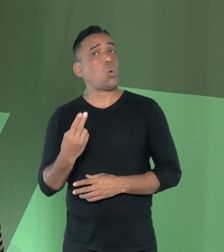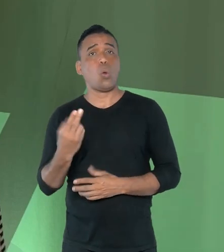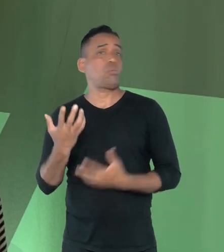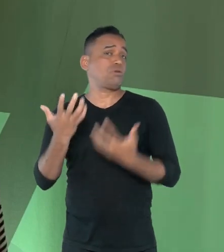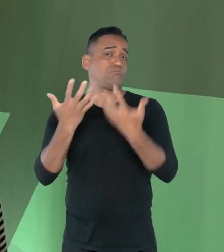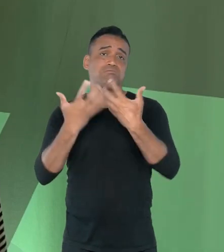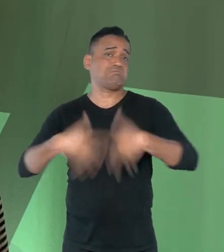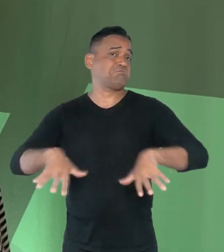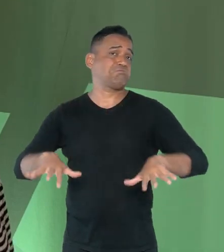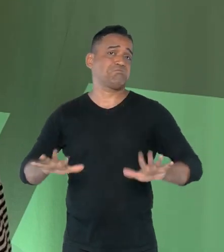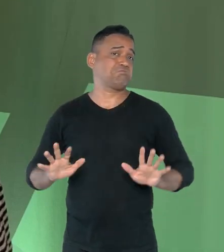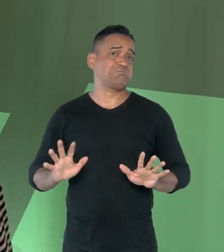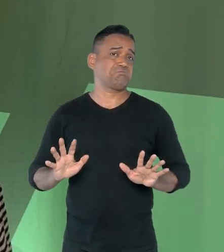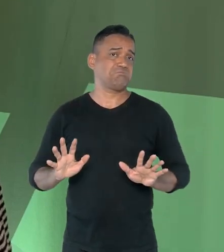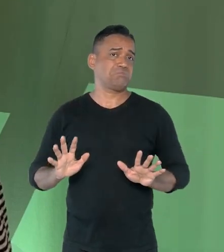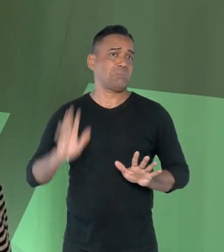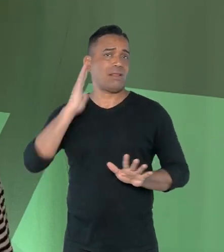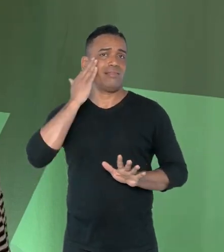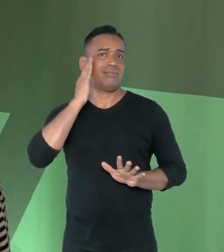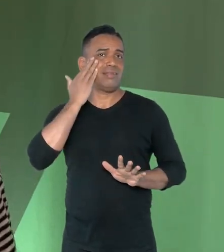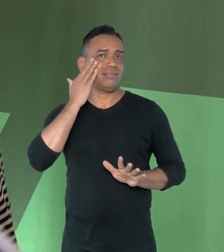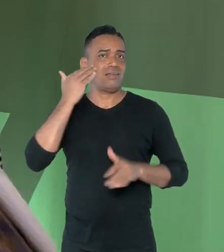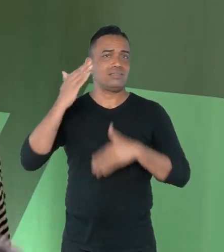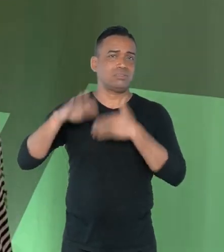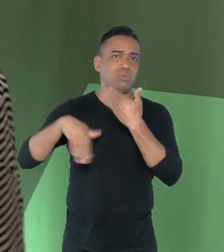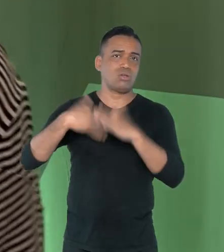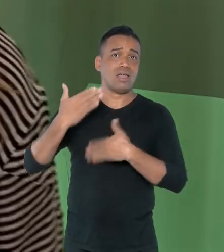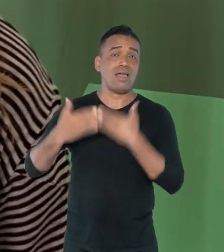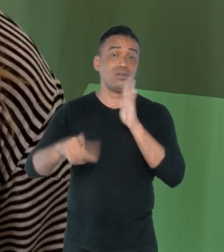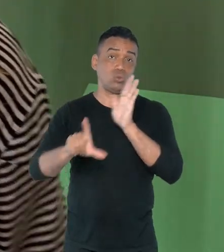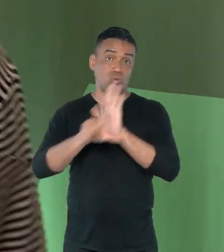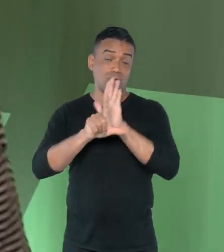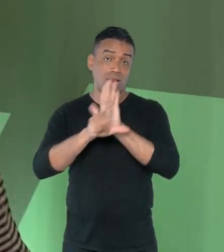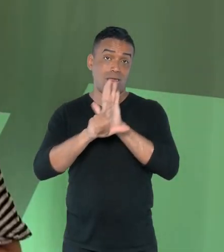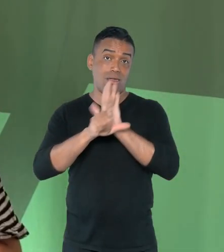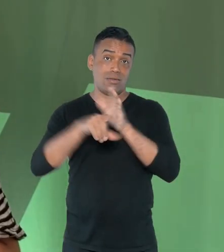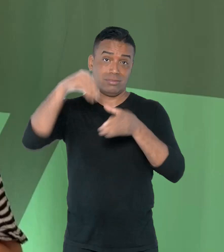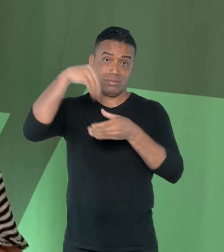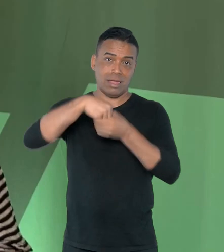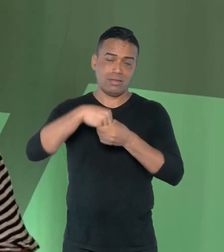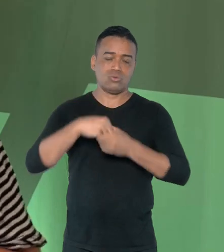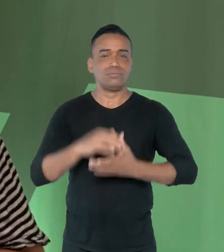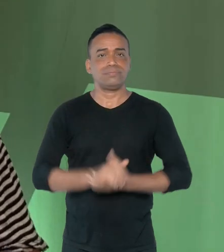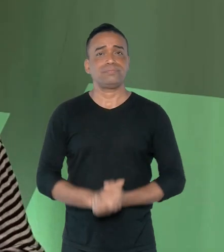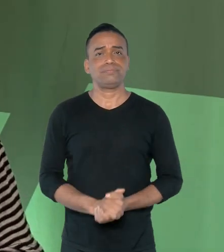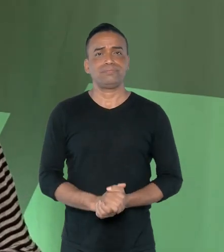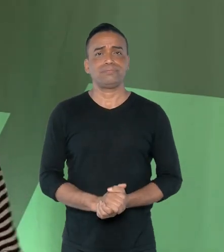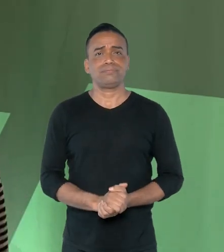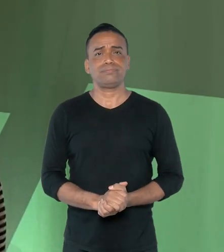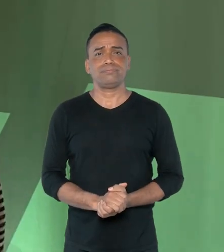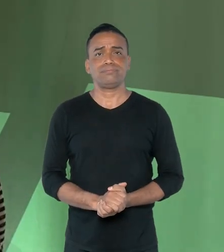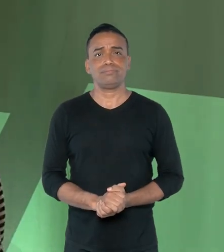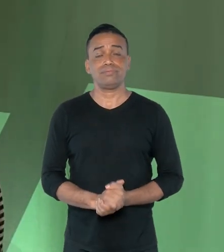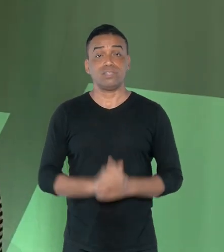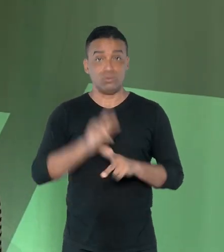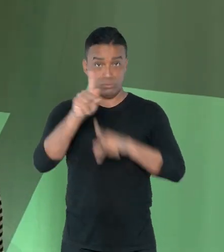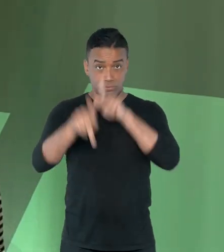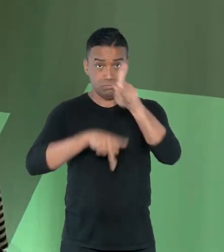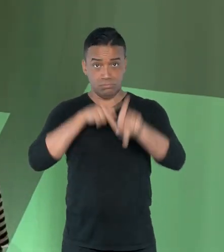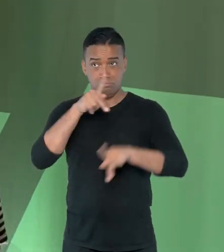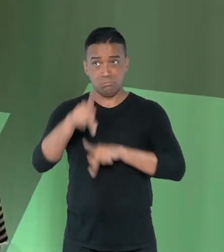funciona assim, para entender esse processo legal mesmo, que eu quero dizer? Bom, o